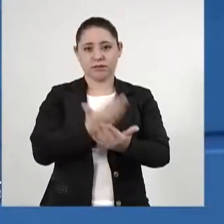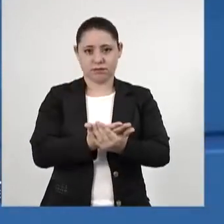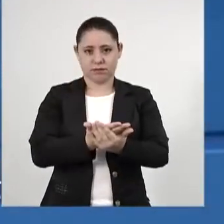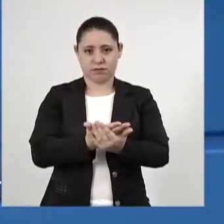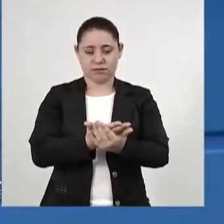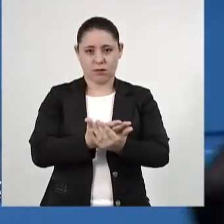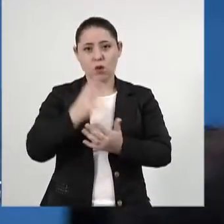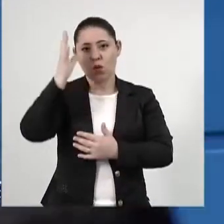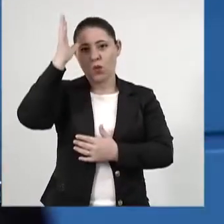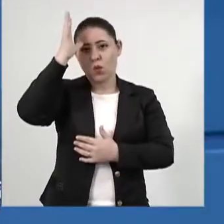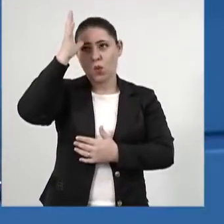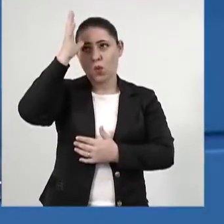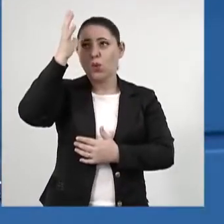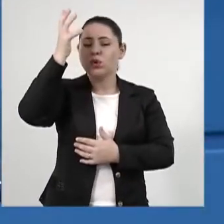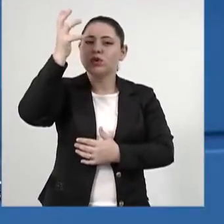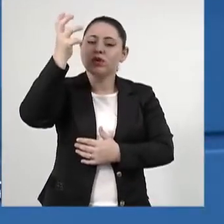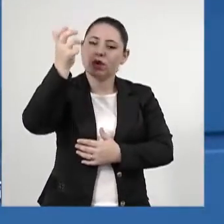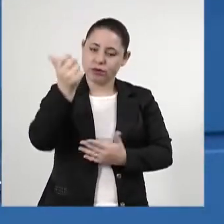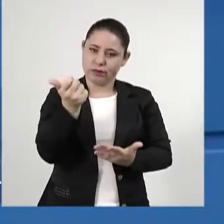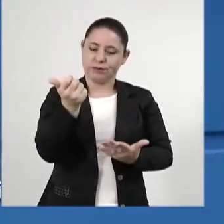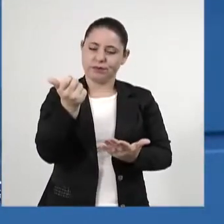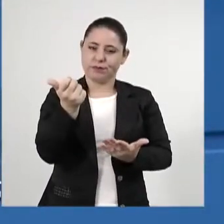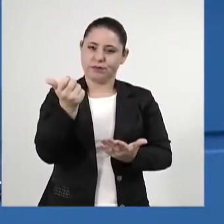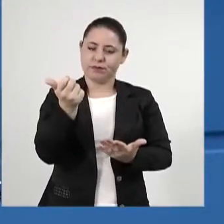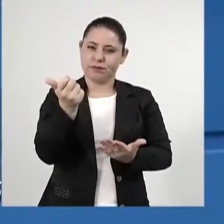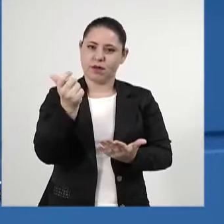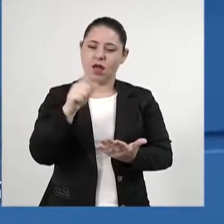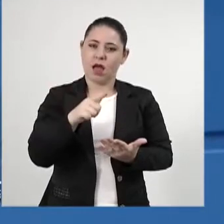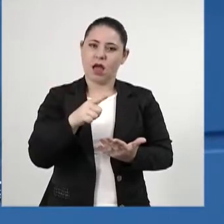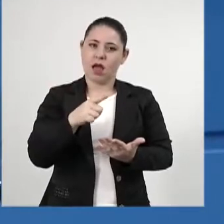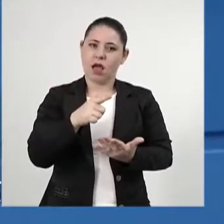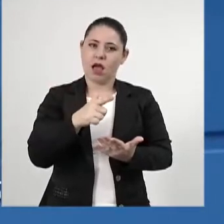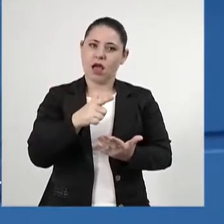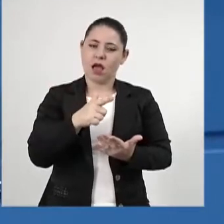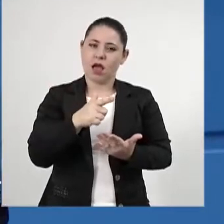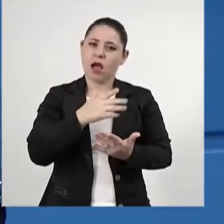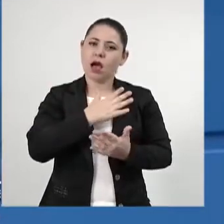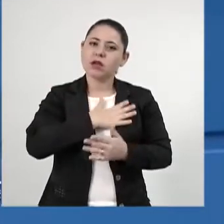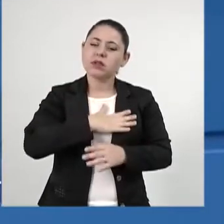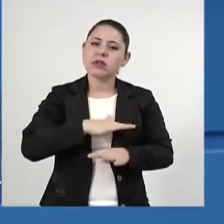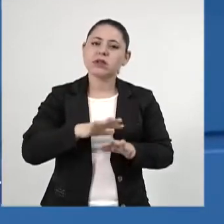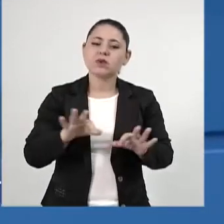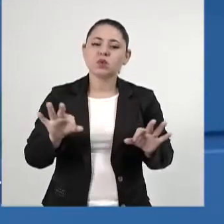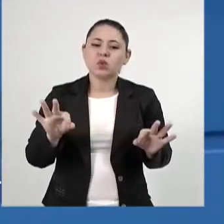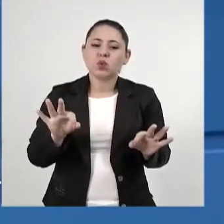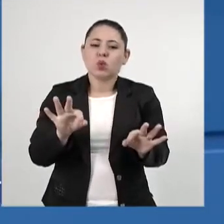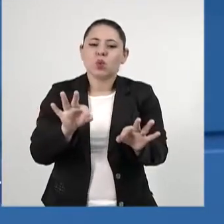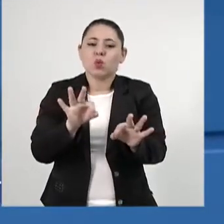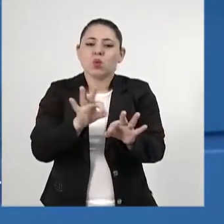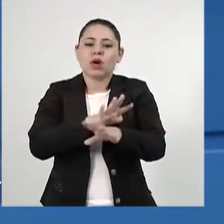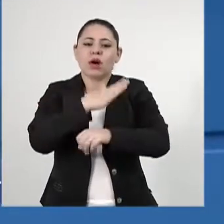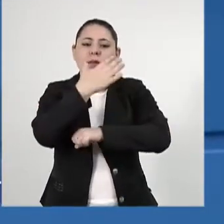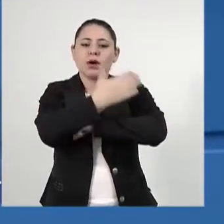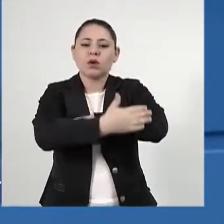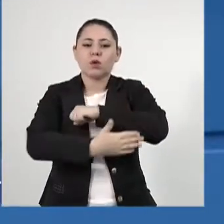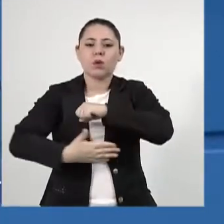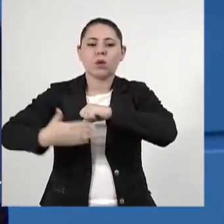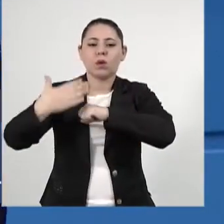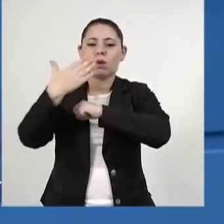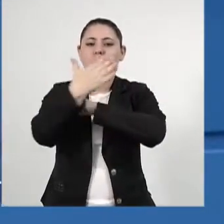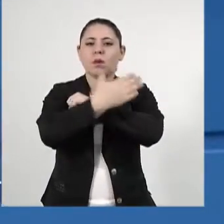a solução é amenizar ou acabar com essa proteção, com